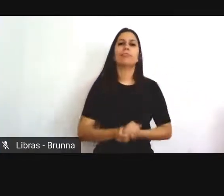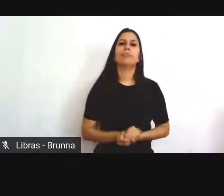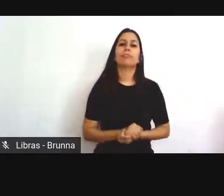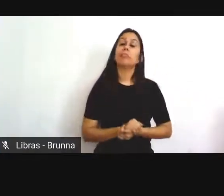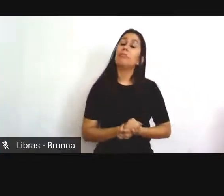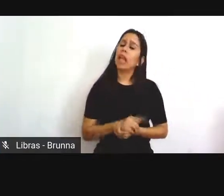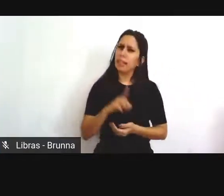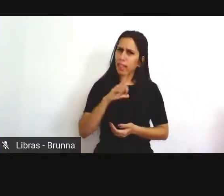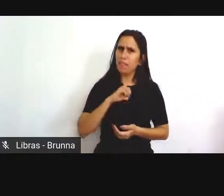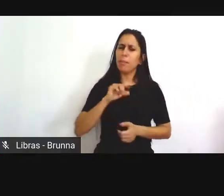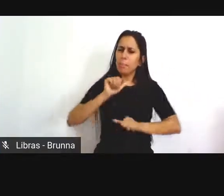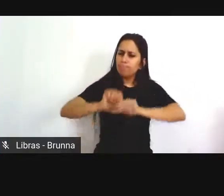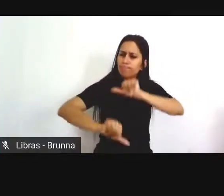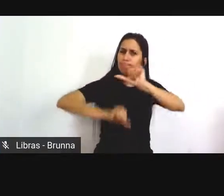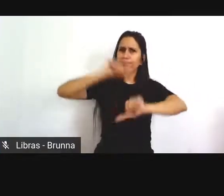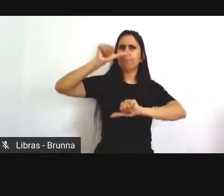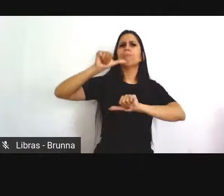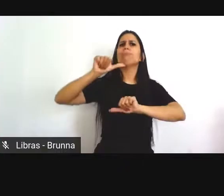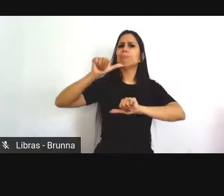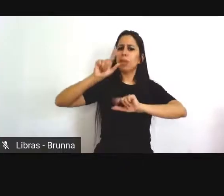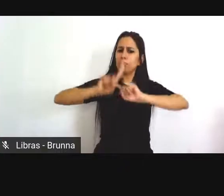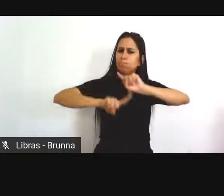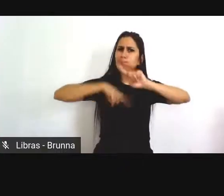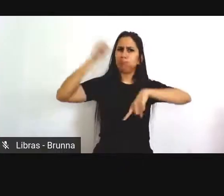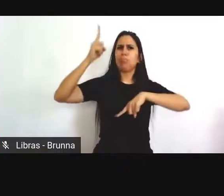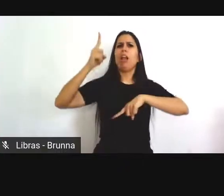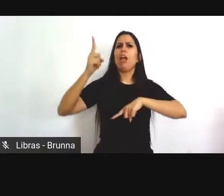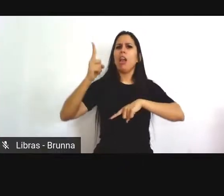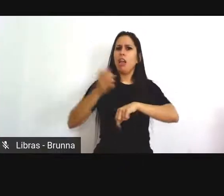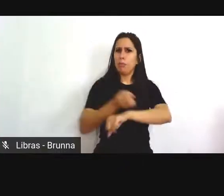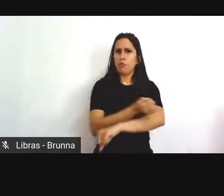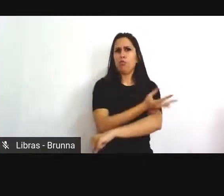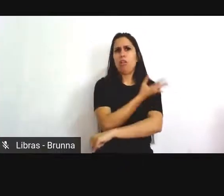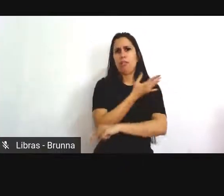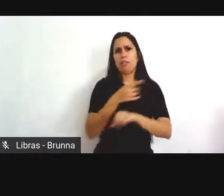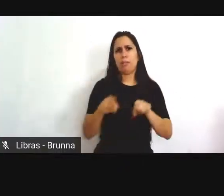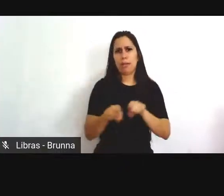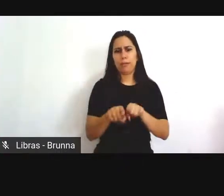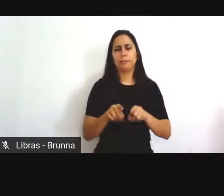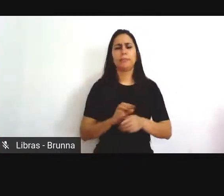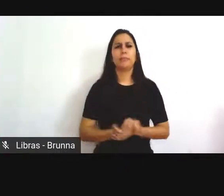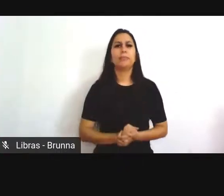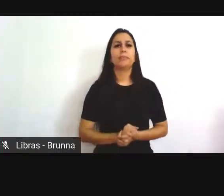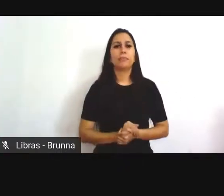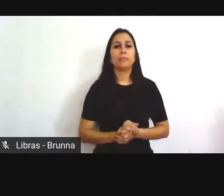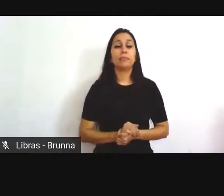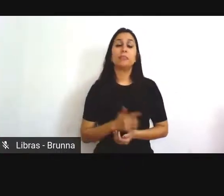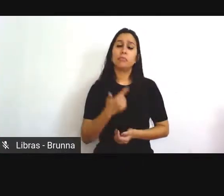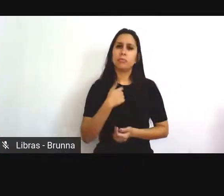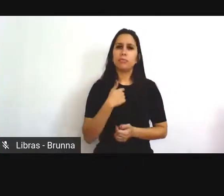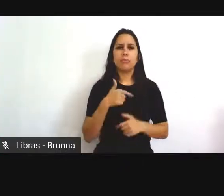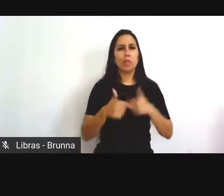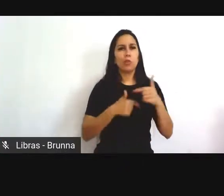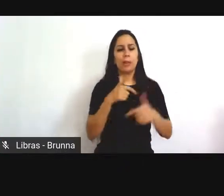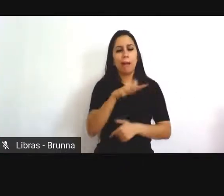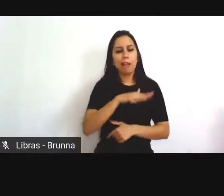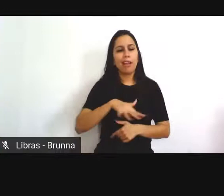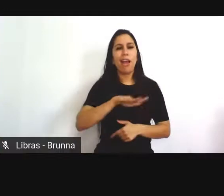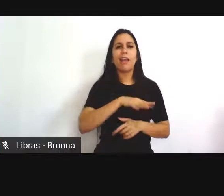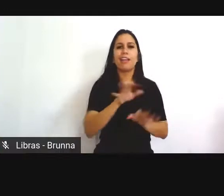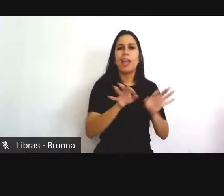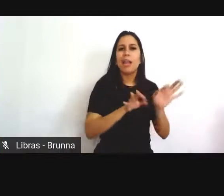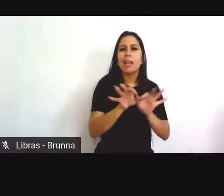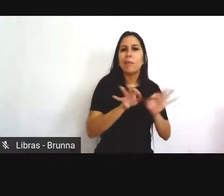também teve. Tá? Eu trabalho diretamente com elaboração de estudos e